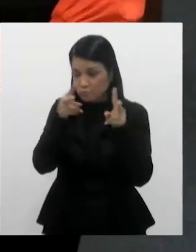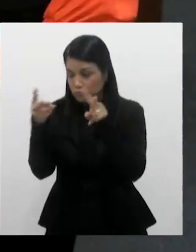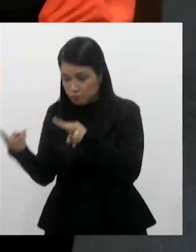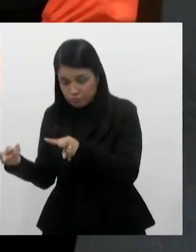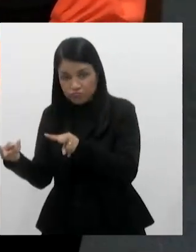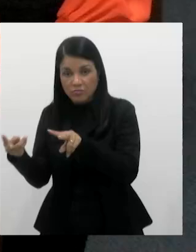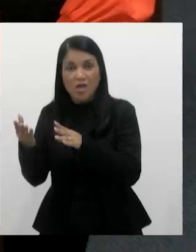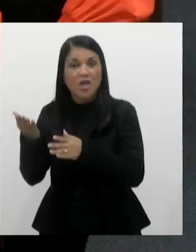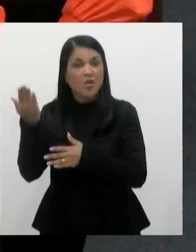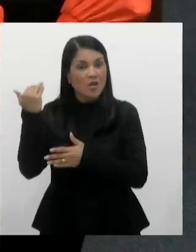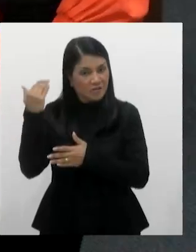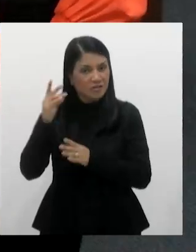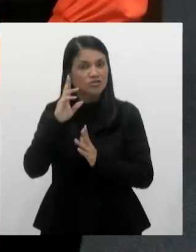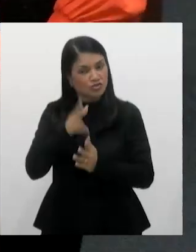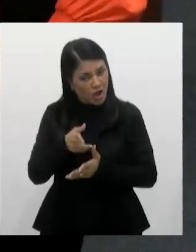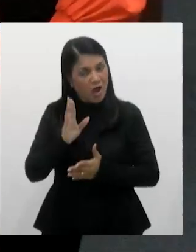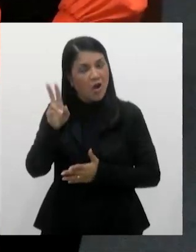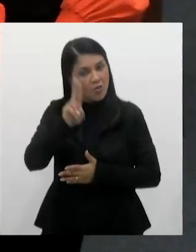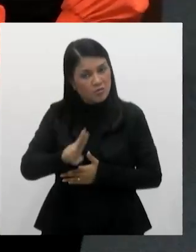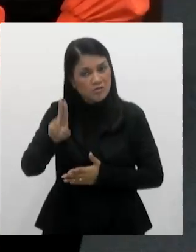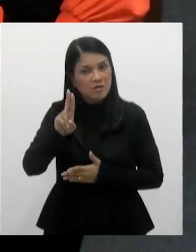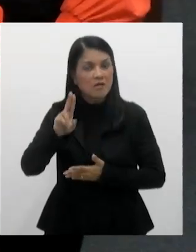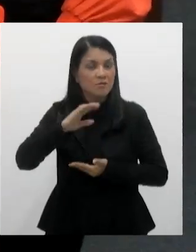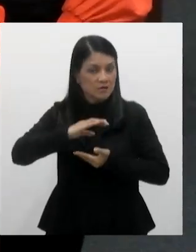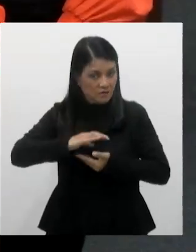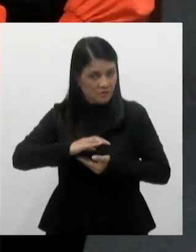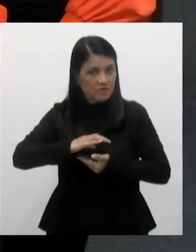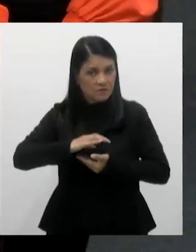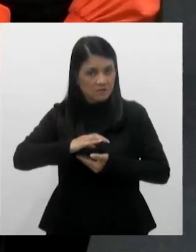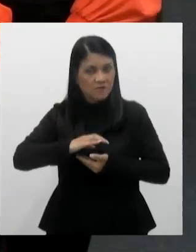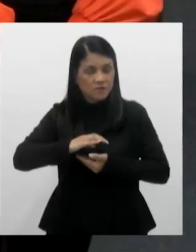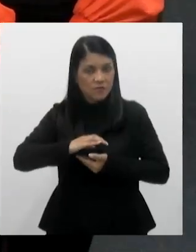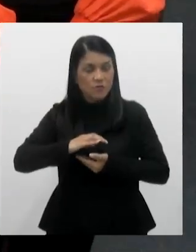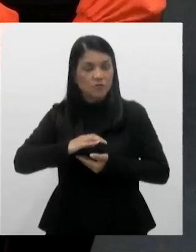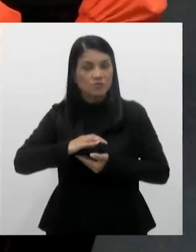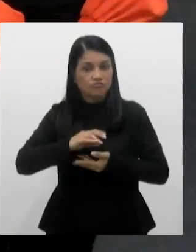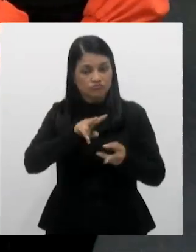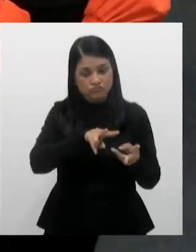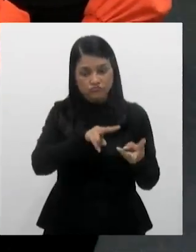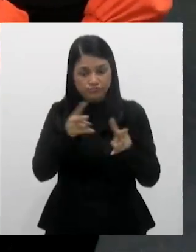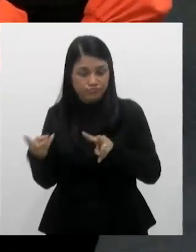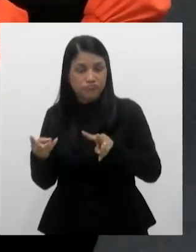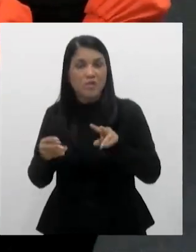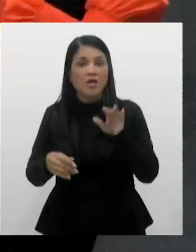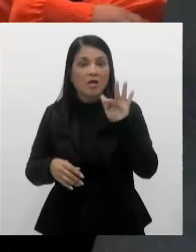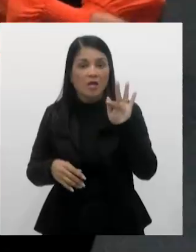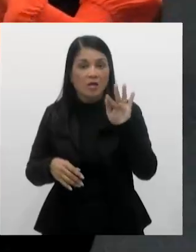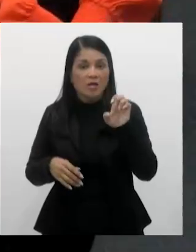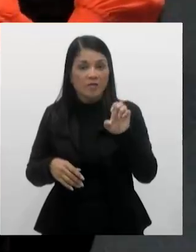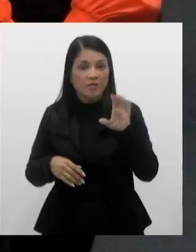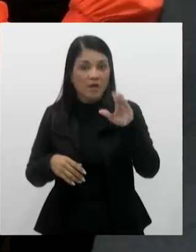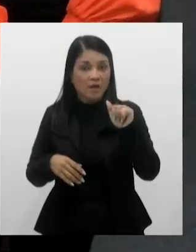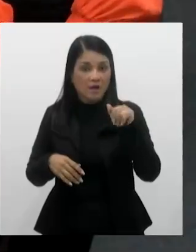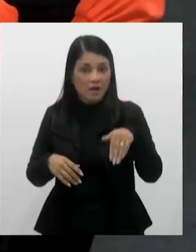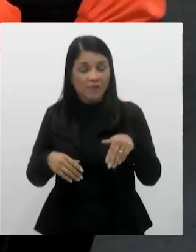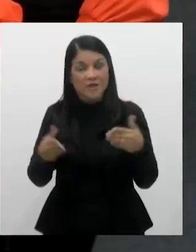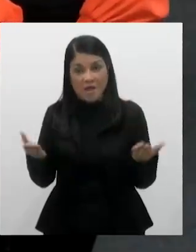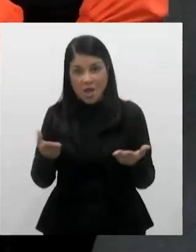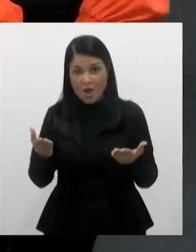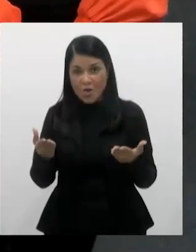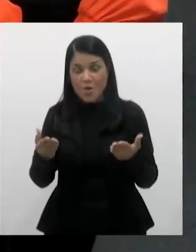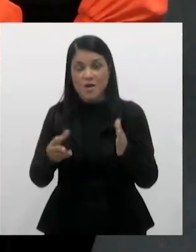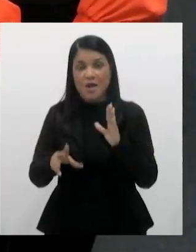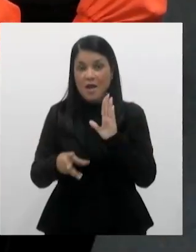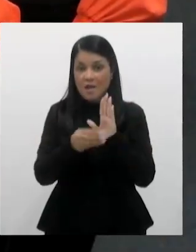esse recurso do FECAM para a defesa civil, né? Mas não tinha essa amplitude que agora a emenda constitucional e o